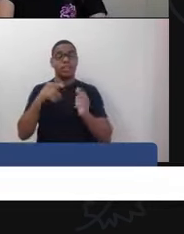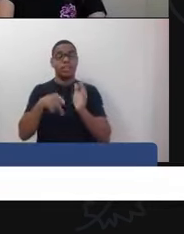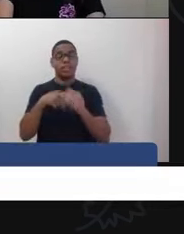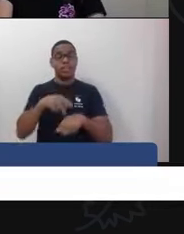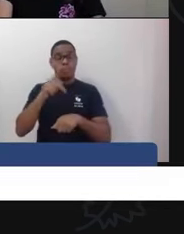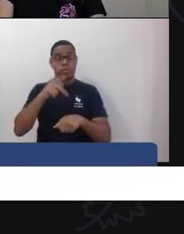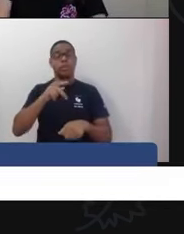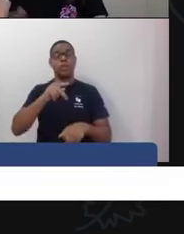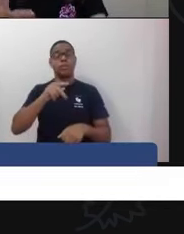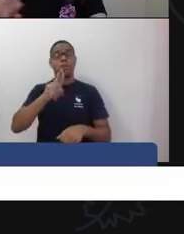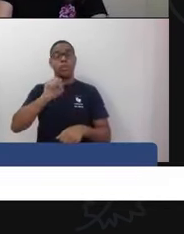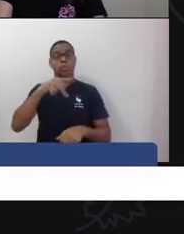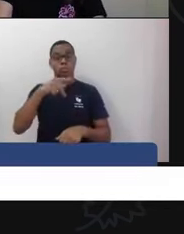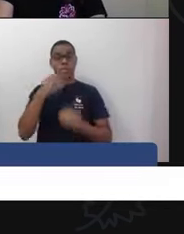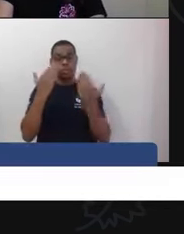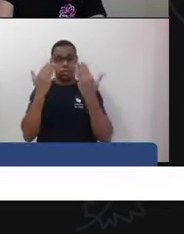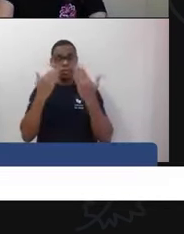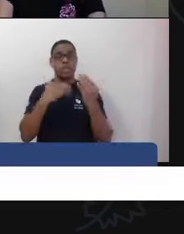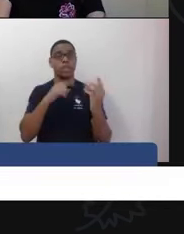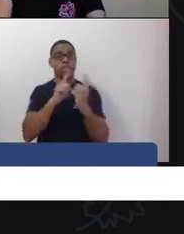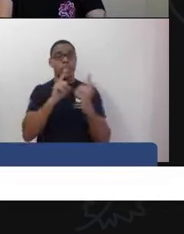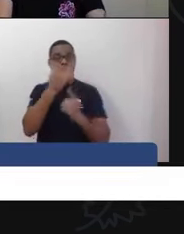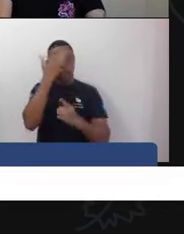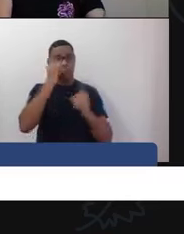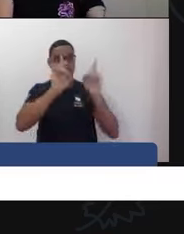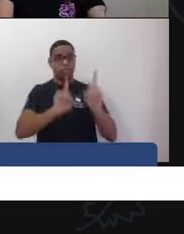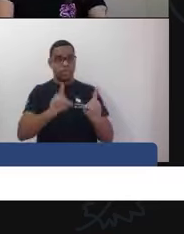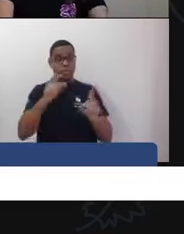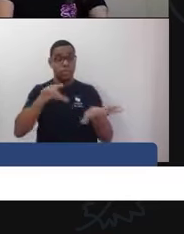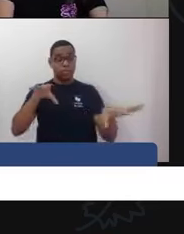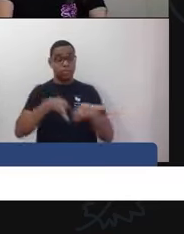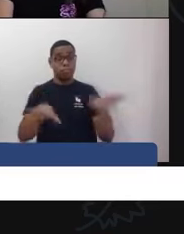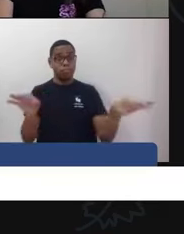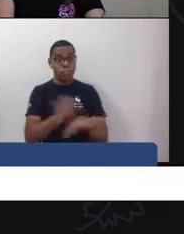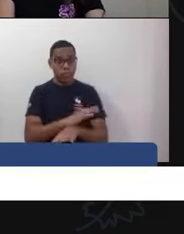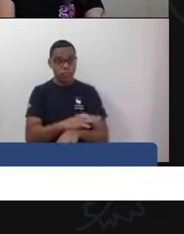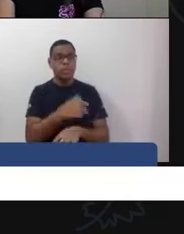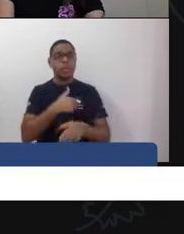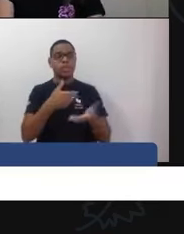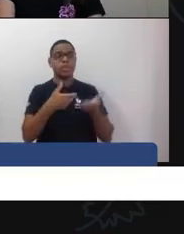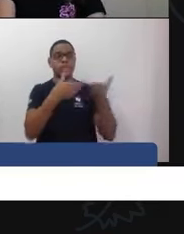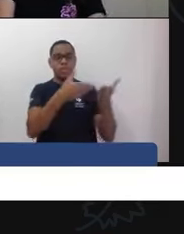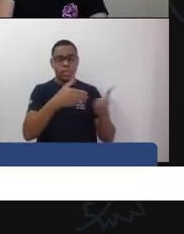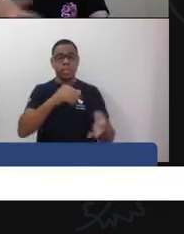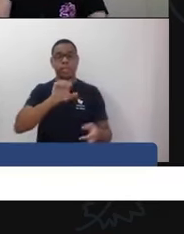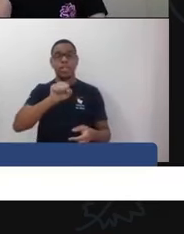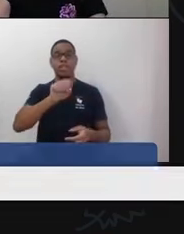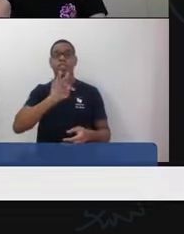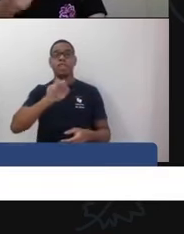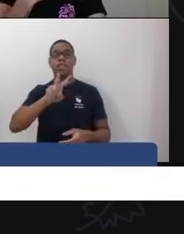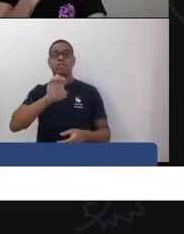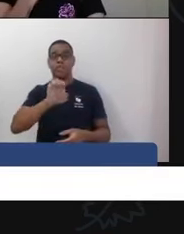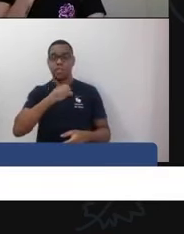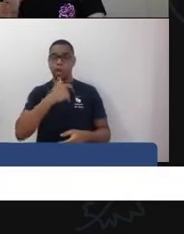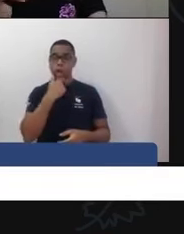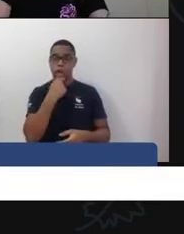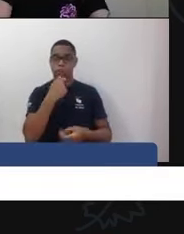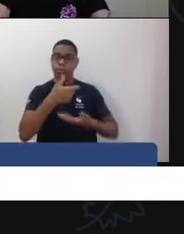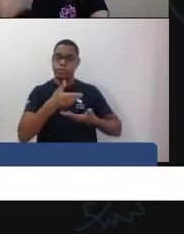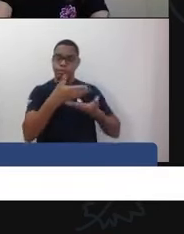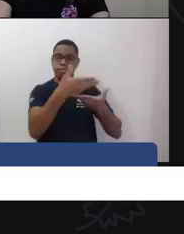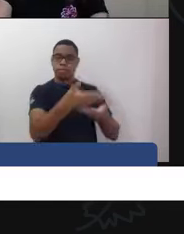de Psicologia, para atender pessoas com deficiência. E eu fui convidada pelo Steven Dubner, que depois ele